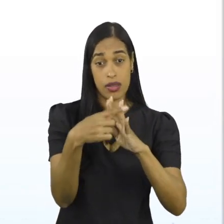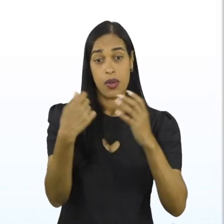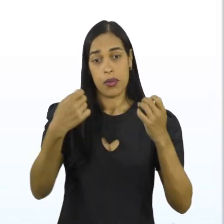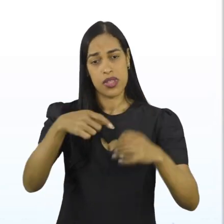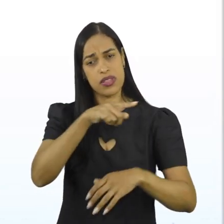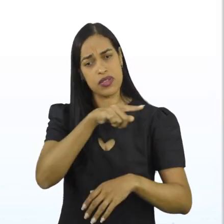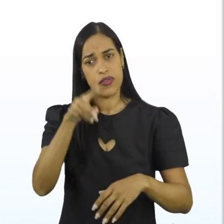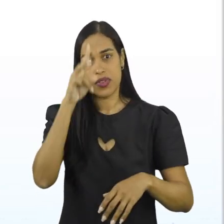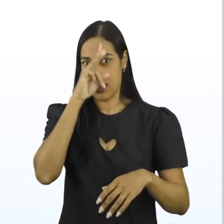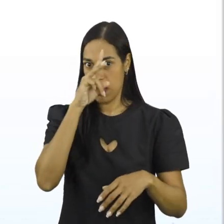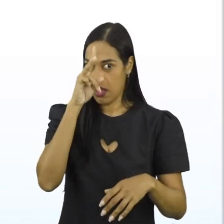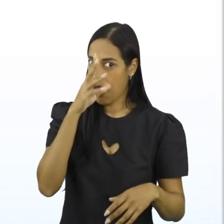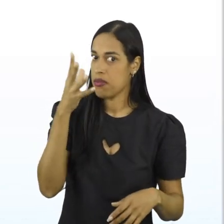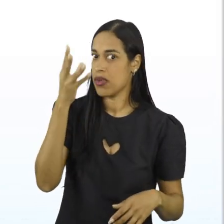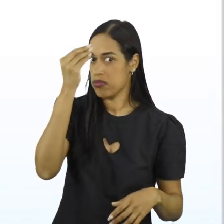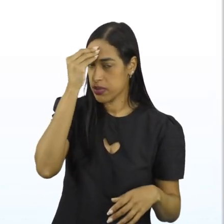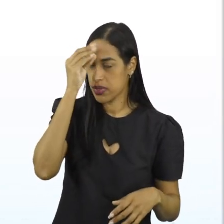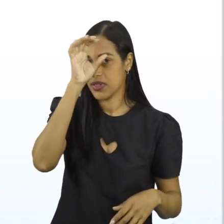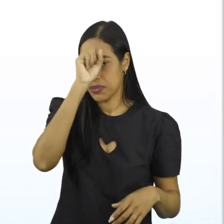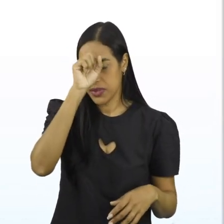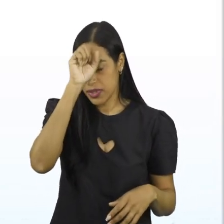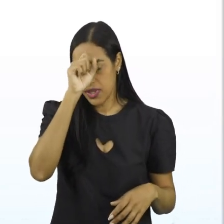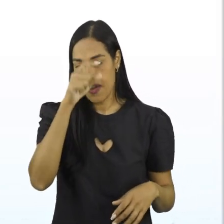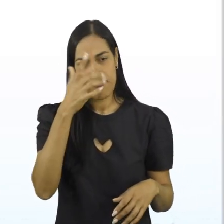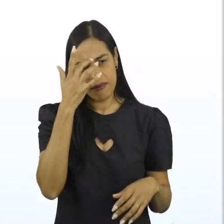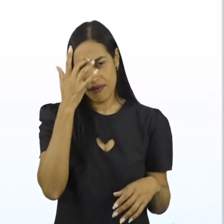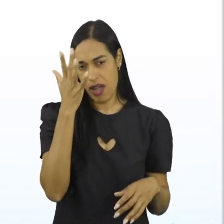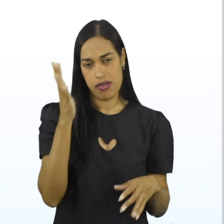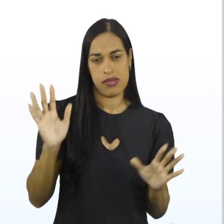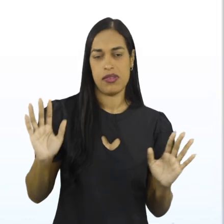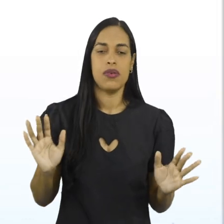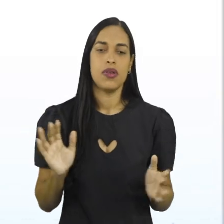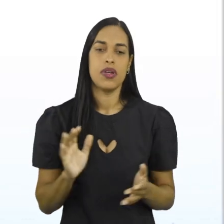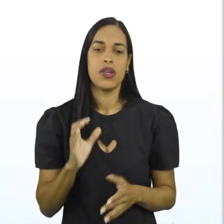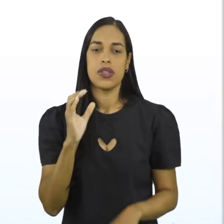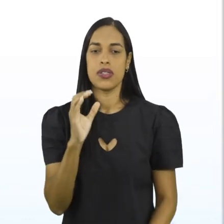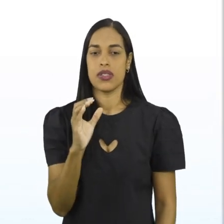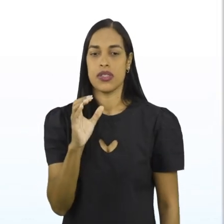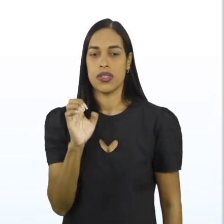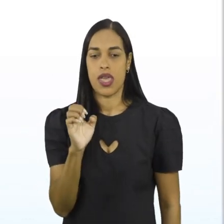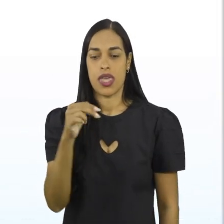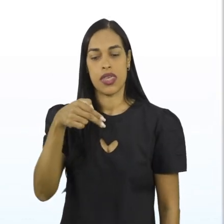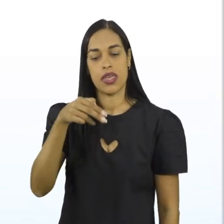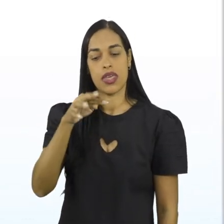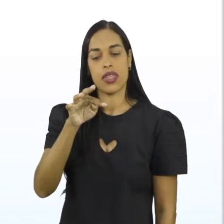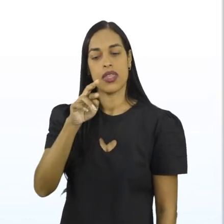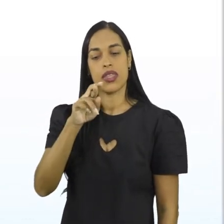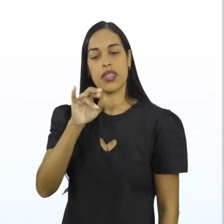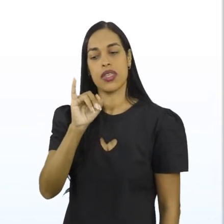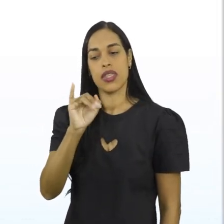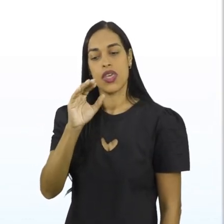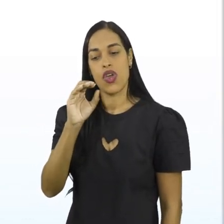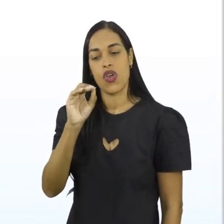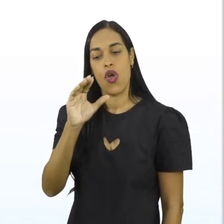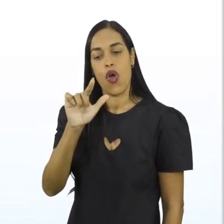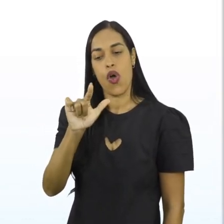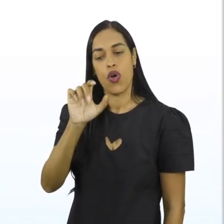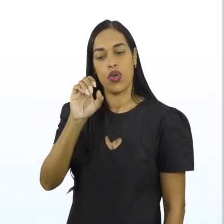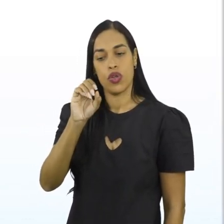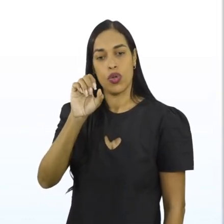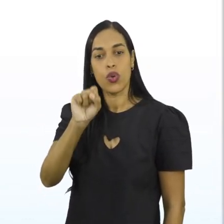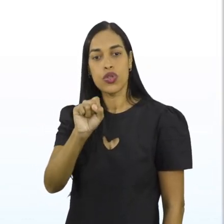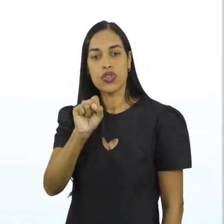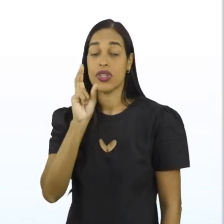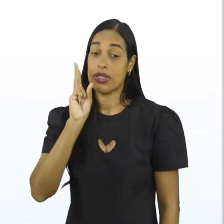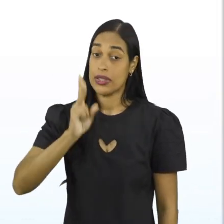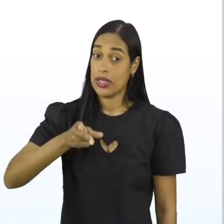que vocês lembrem, aqui são organelas mais fáceis, são os centríolos. Lembre que sempre que